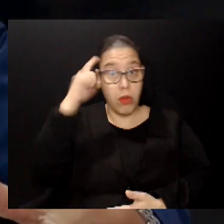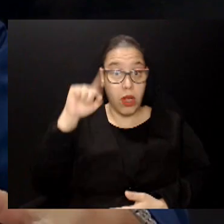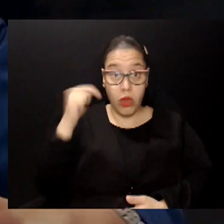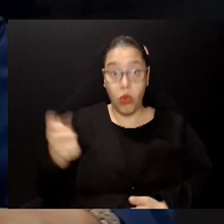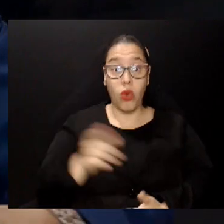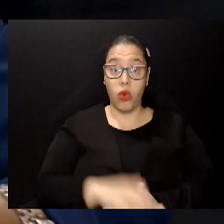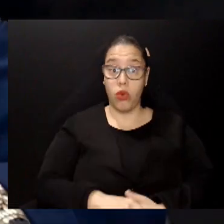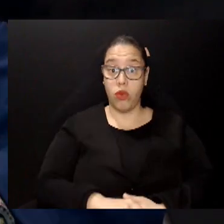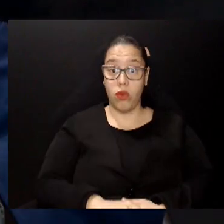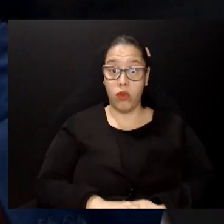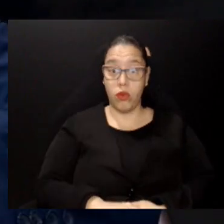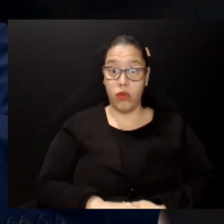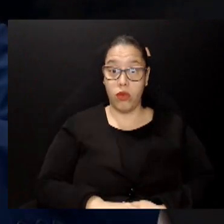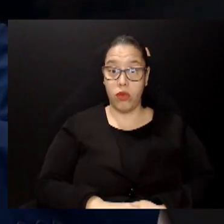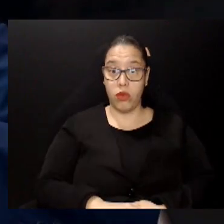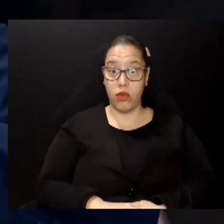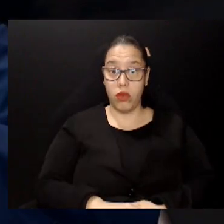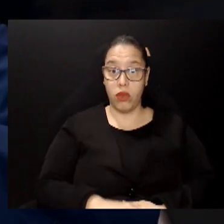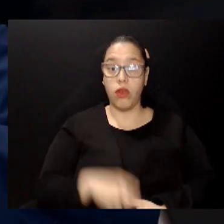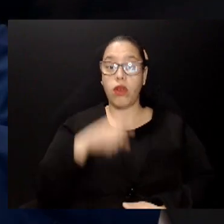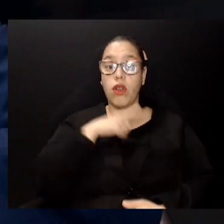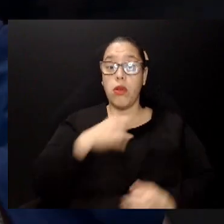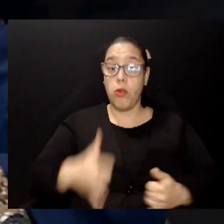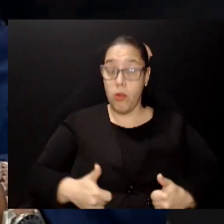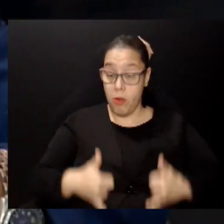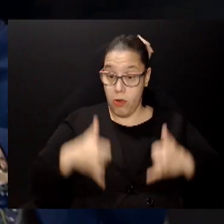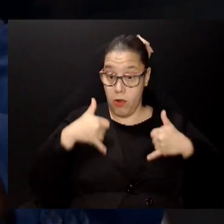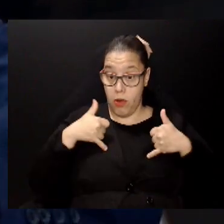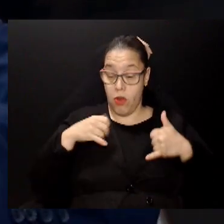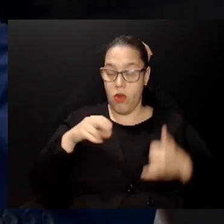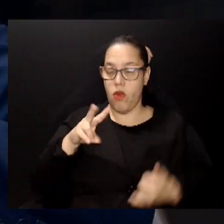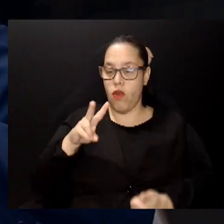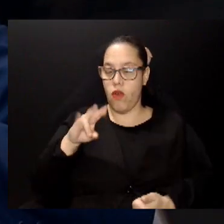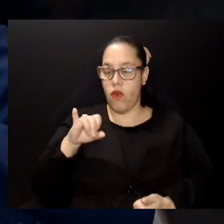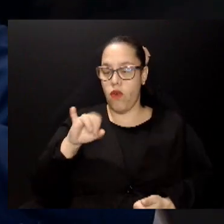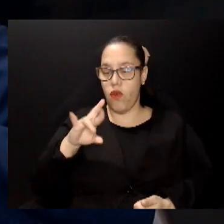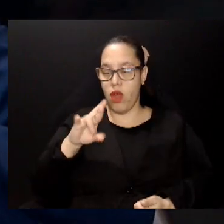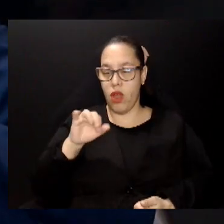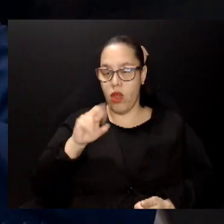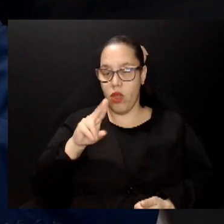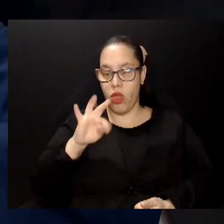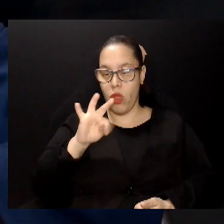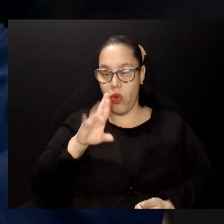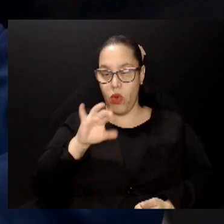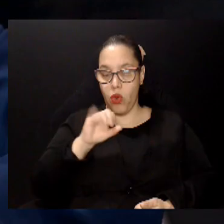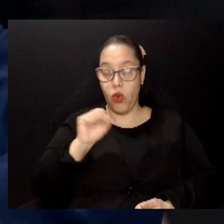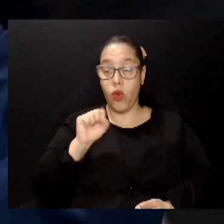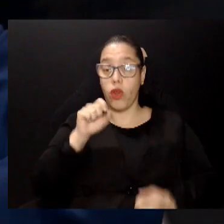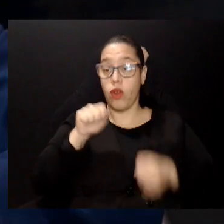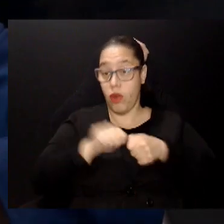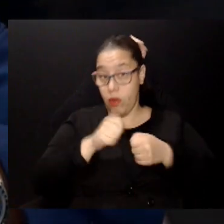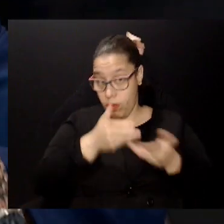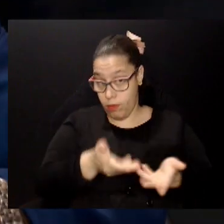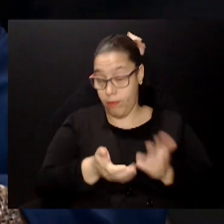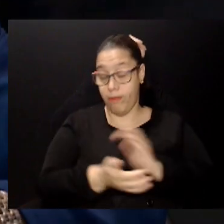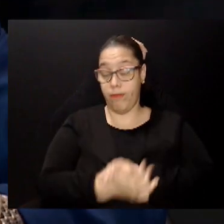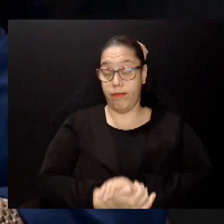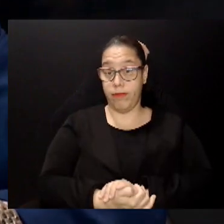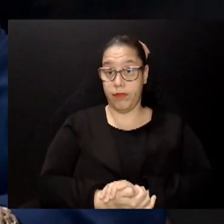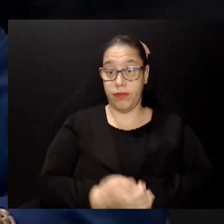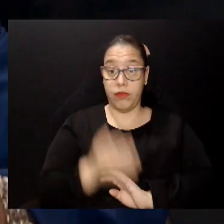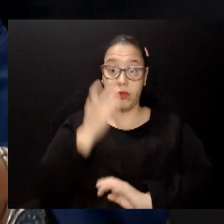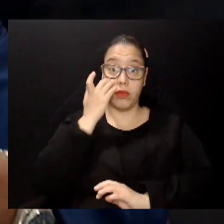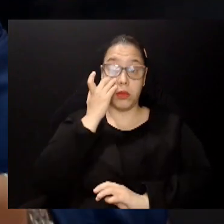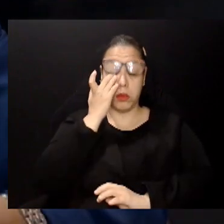quando você tem um egoísmo virtuoso, você vai fazer para você. Mas tudo que você vai fazer